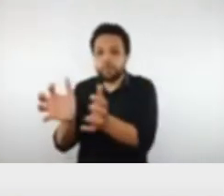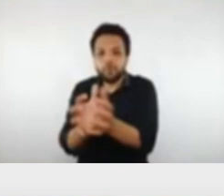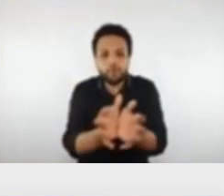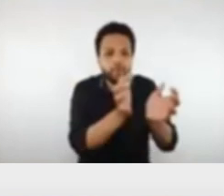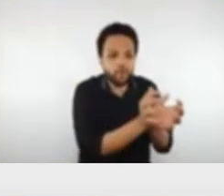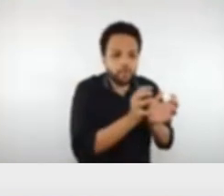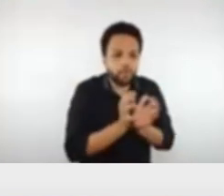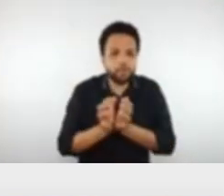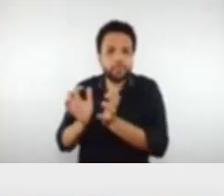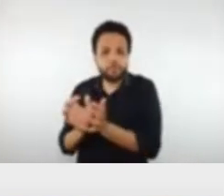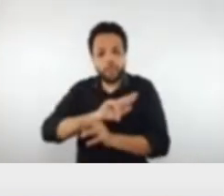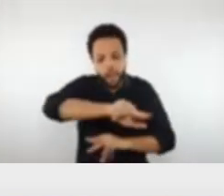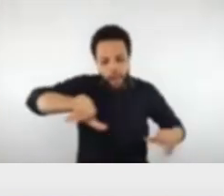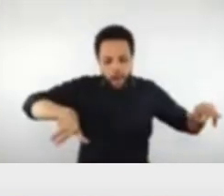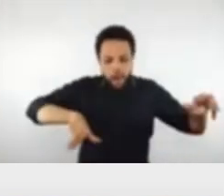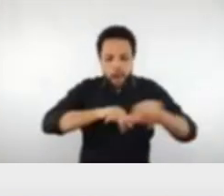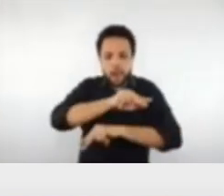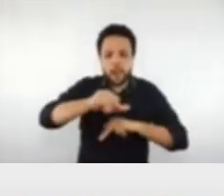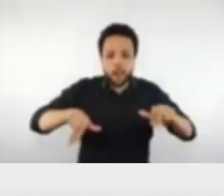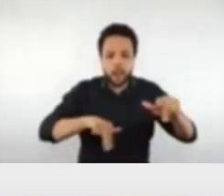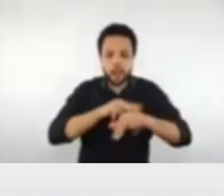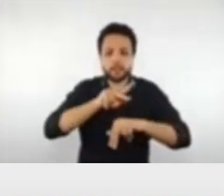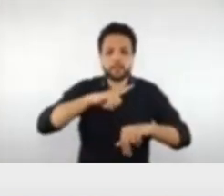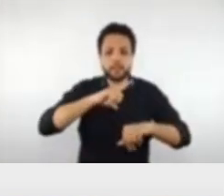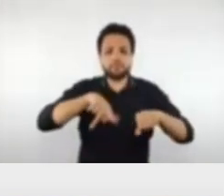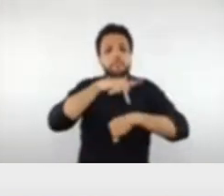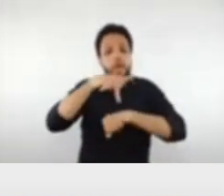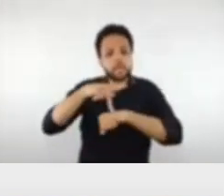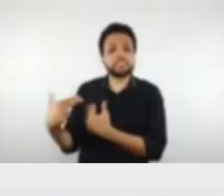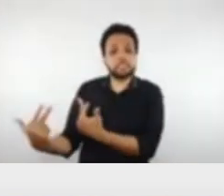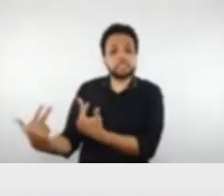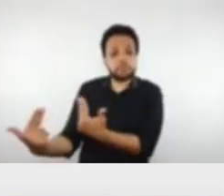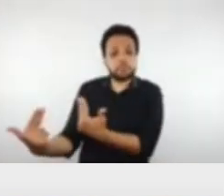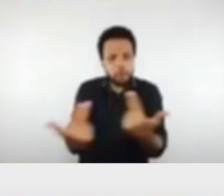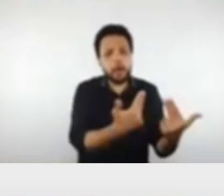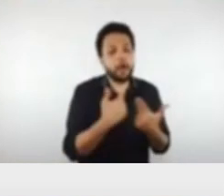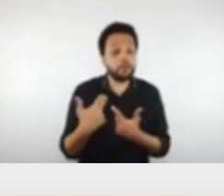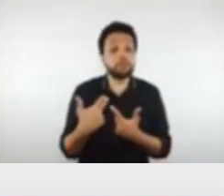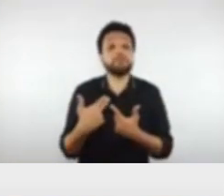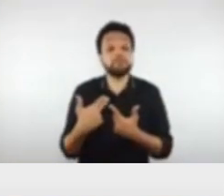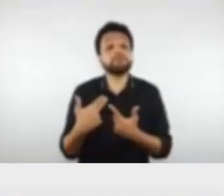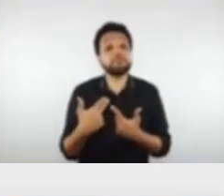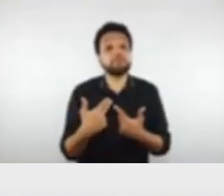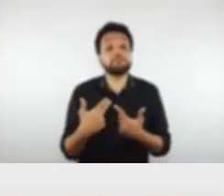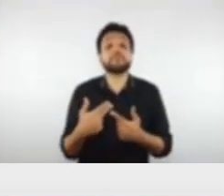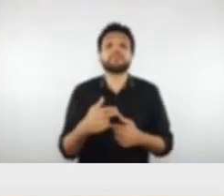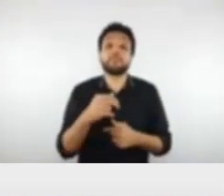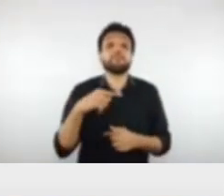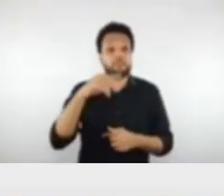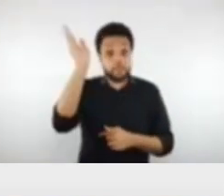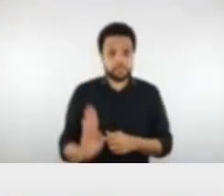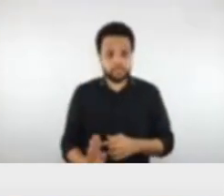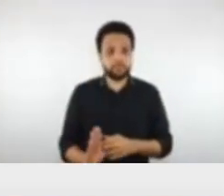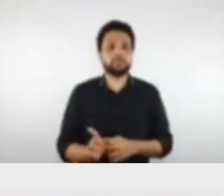Enquanto o Brasil, né, está sofrendo com a coprodução internacional, Israel, que é um